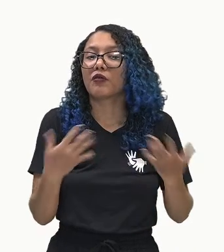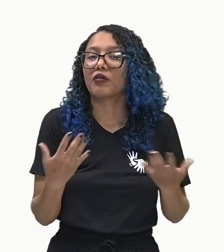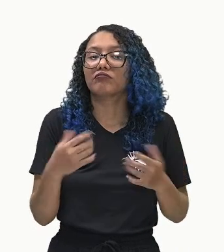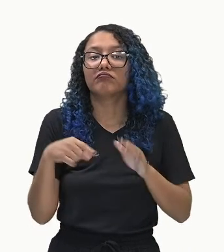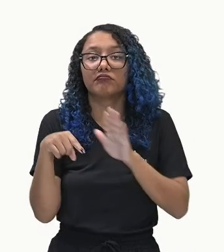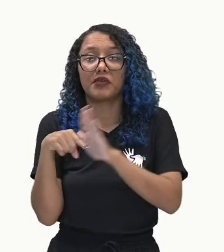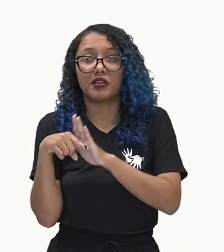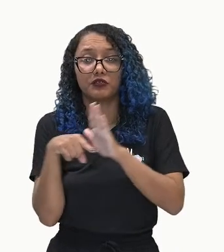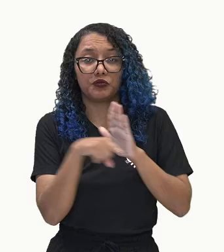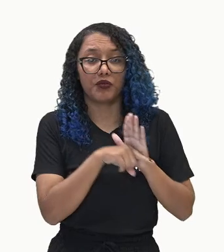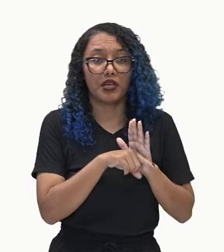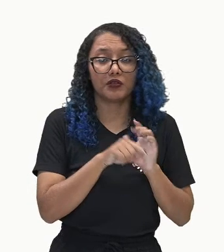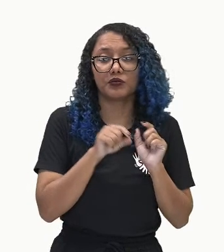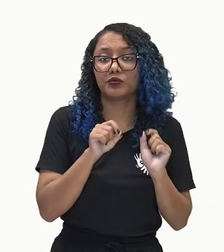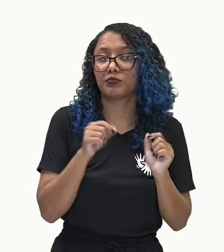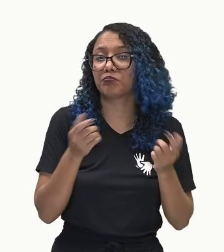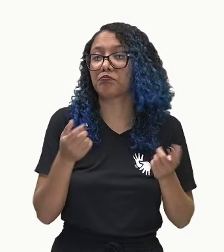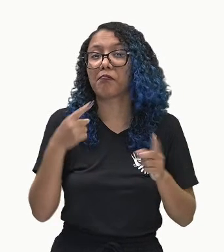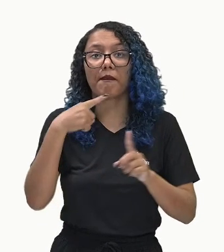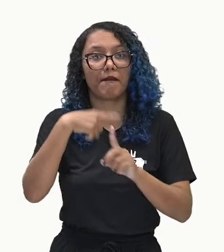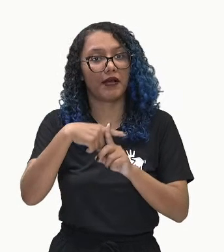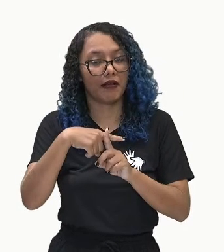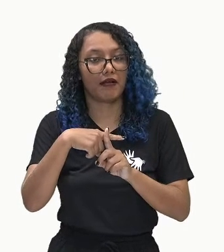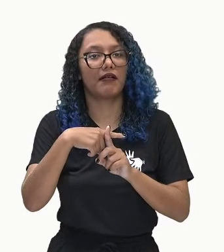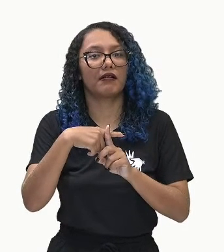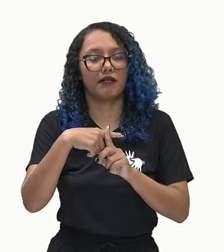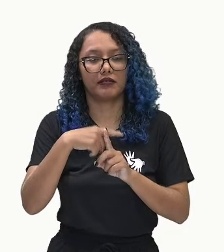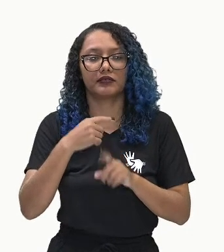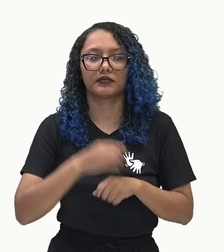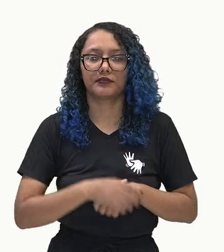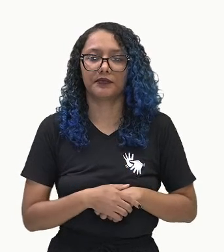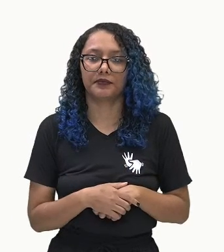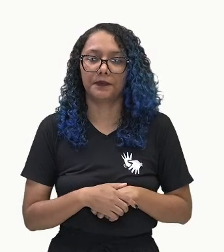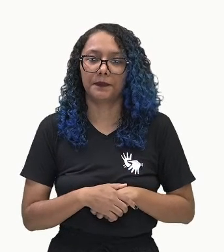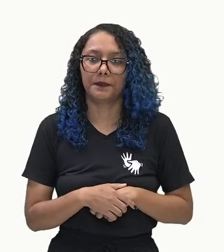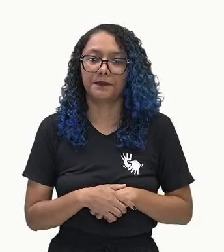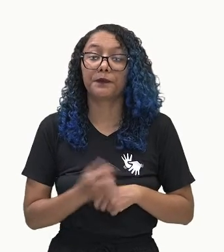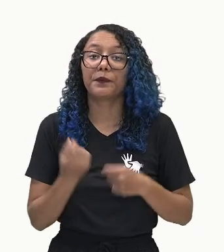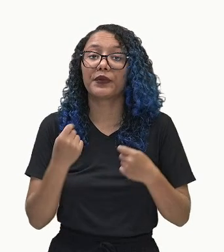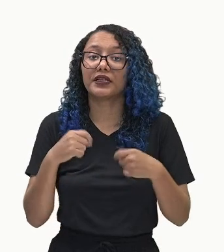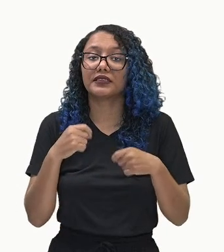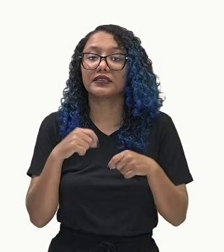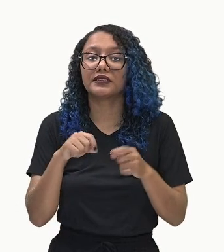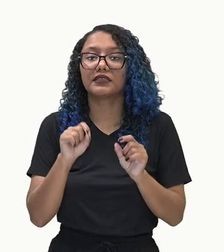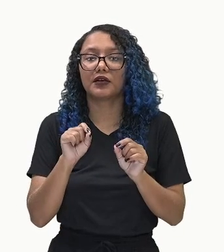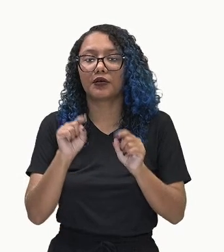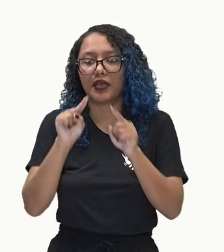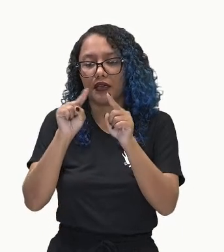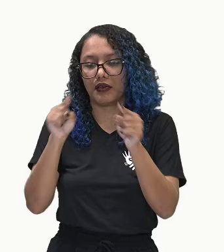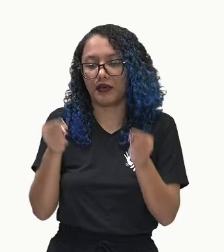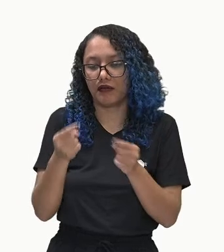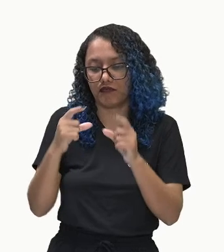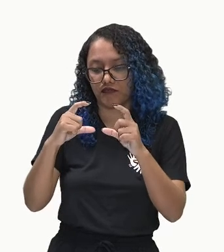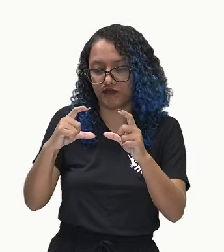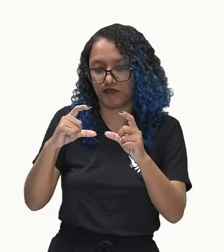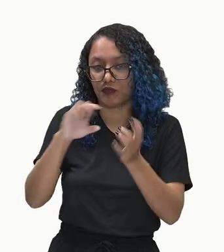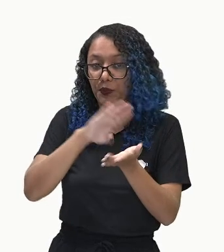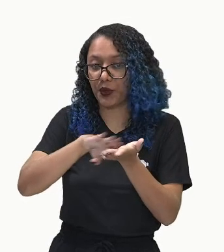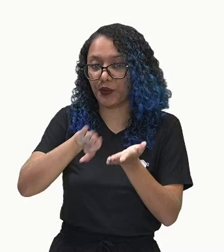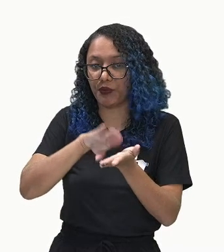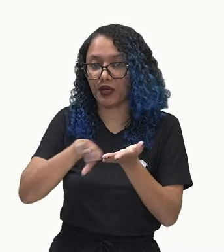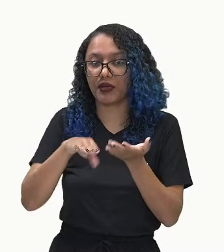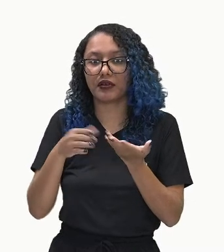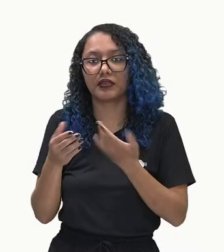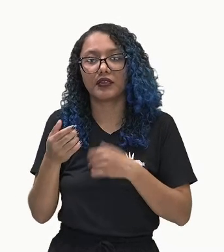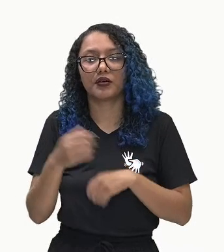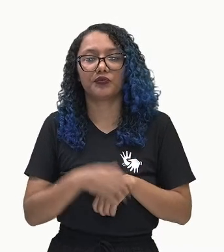mais, não é isso? Ou seja, a gente tem que aqui eliminar esse parênteses. Então, 3